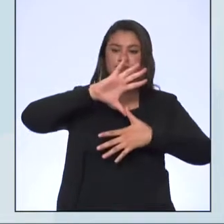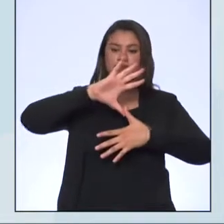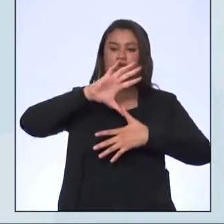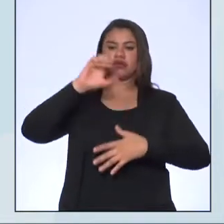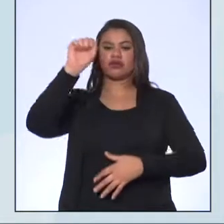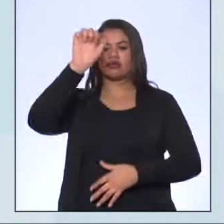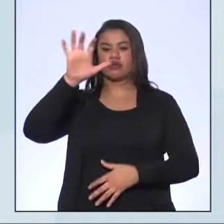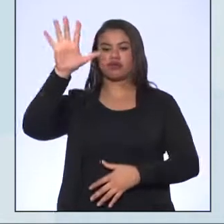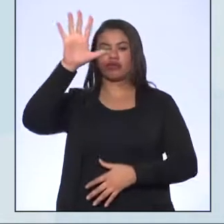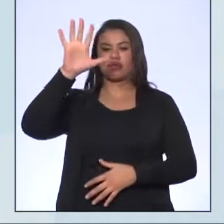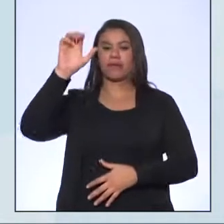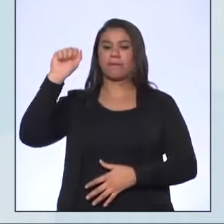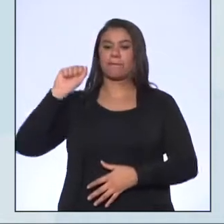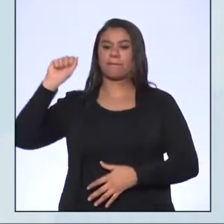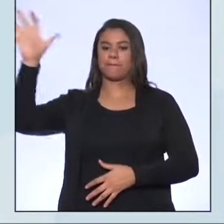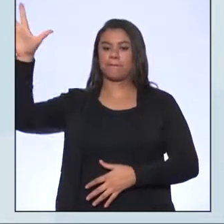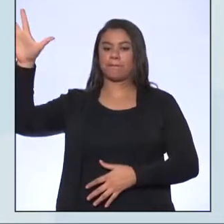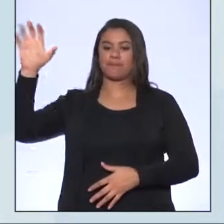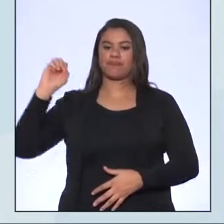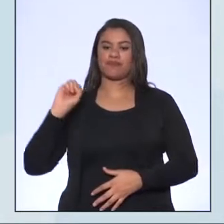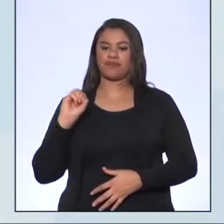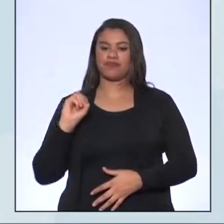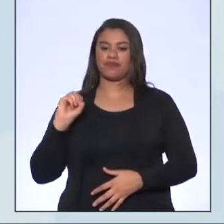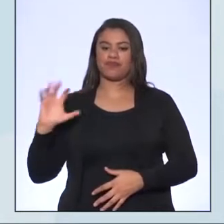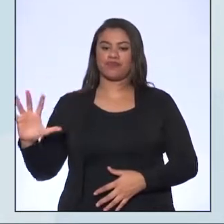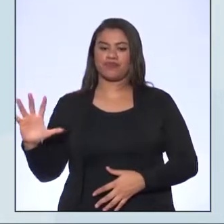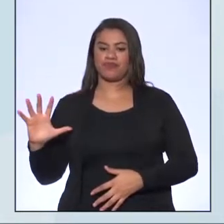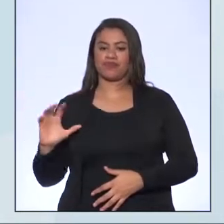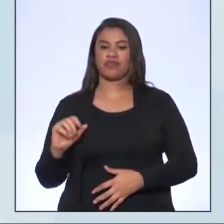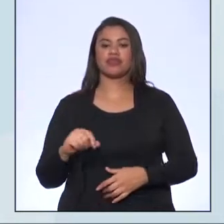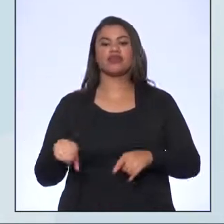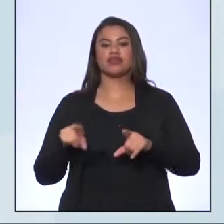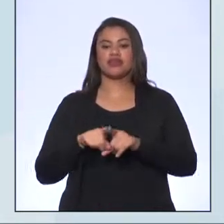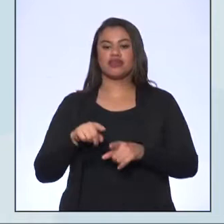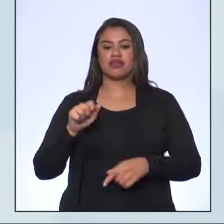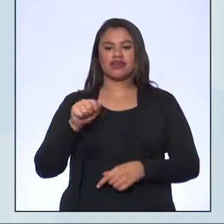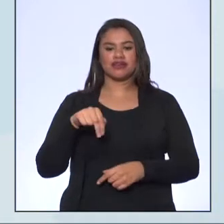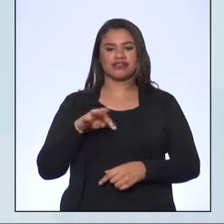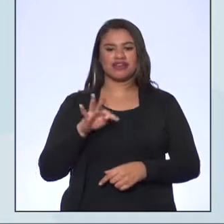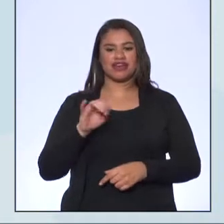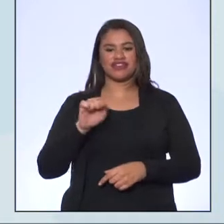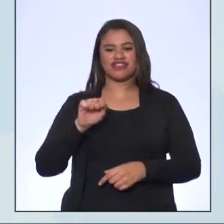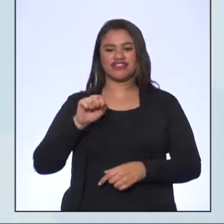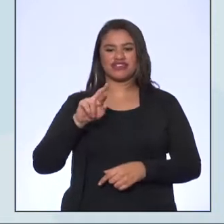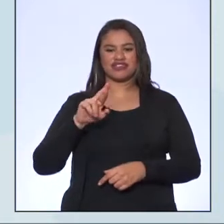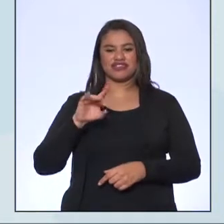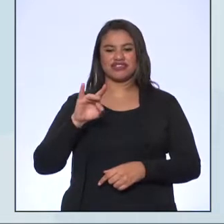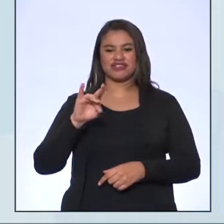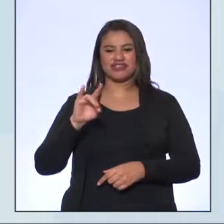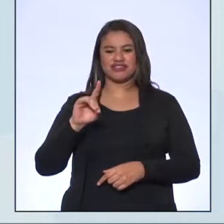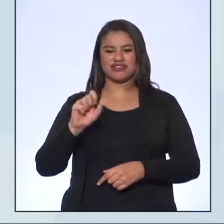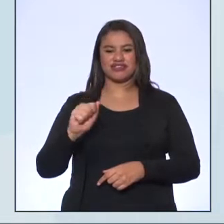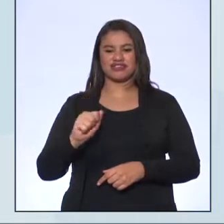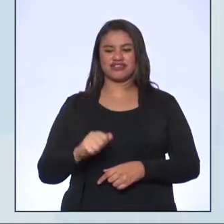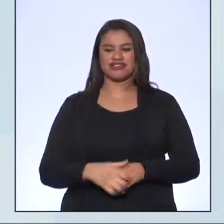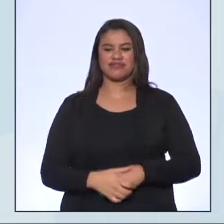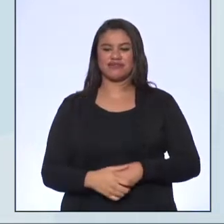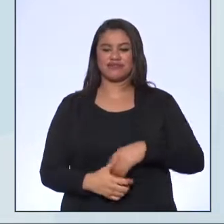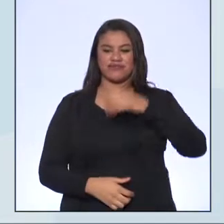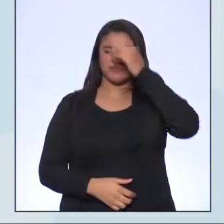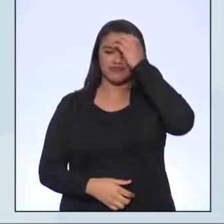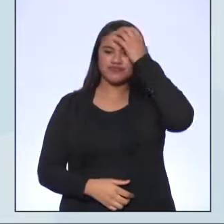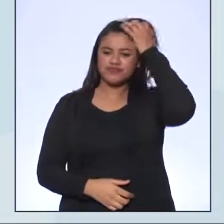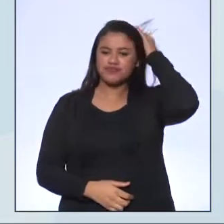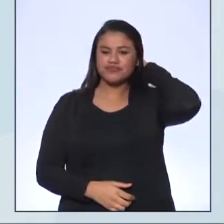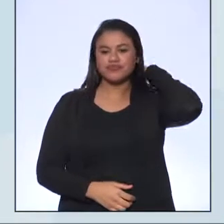Ásia, Oceania, África e Antártida. A gente estuda os continentes, por vários caminhos,